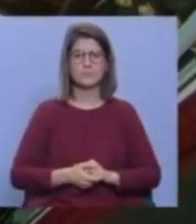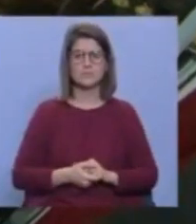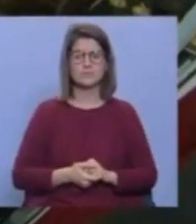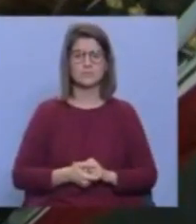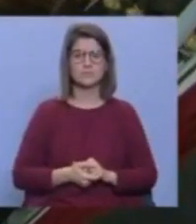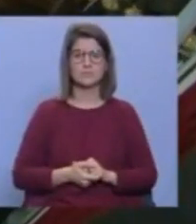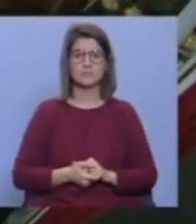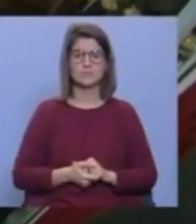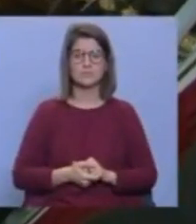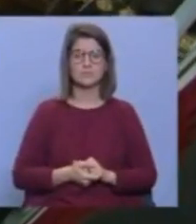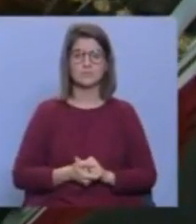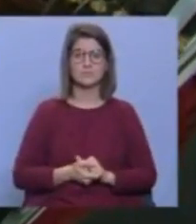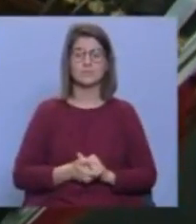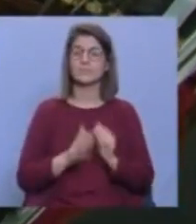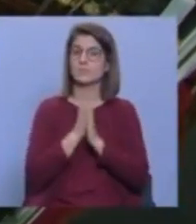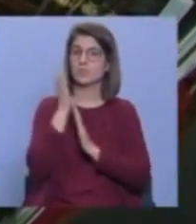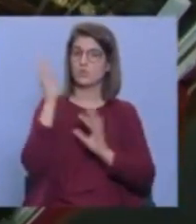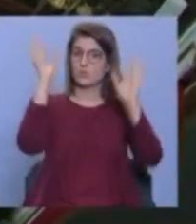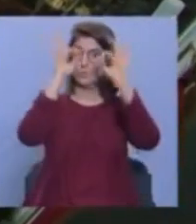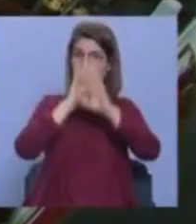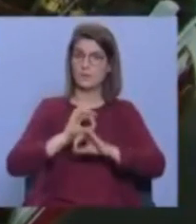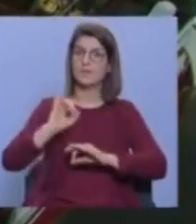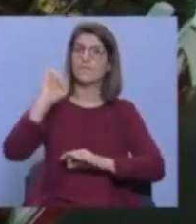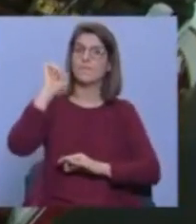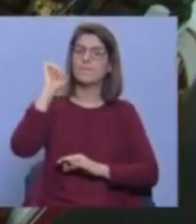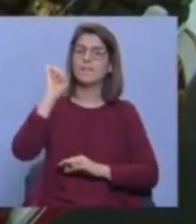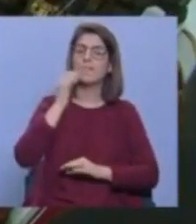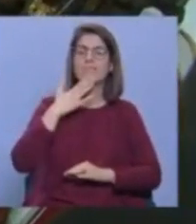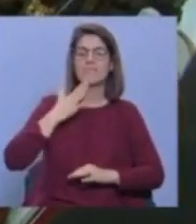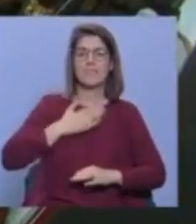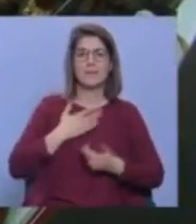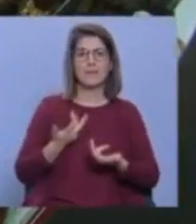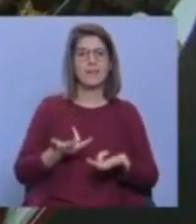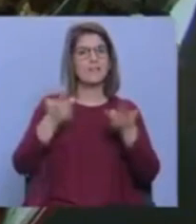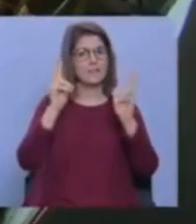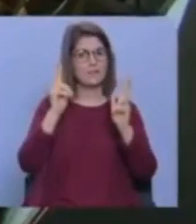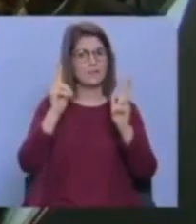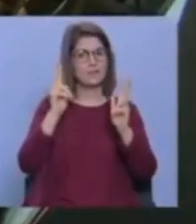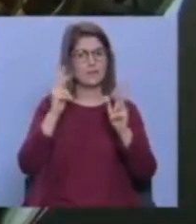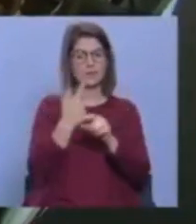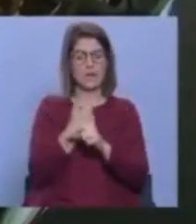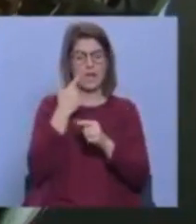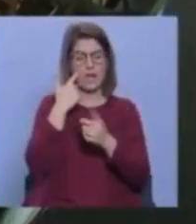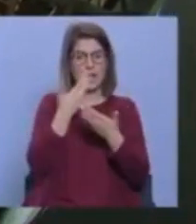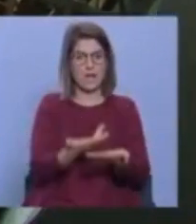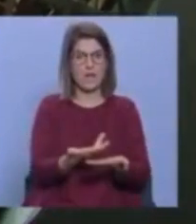O Espírito de Deus é Ele que me torna livre diante disto.